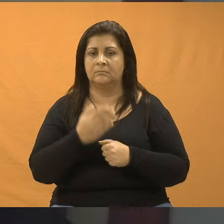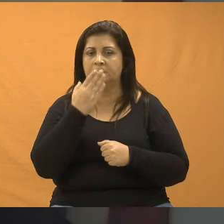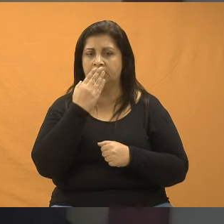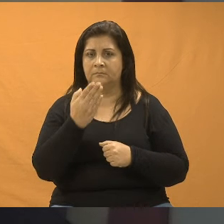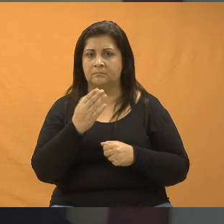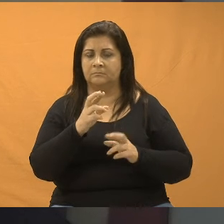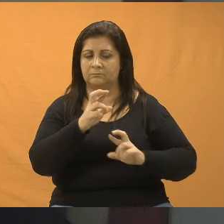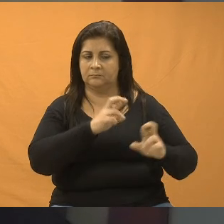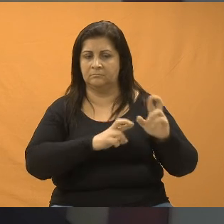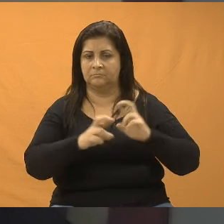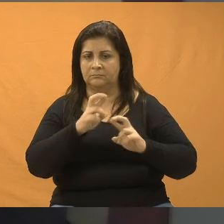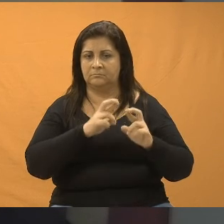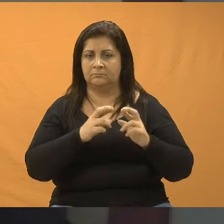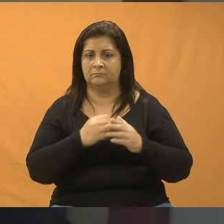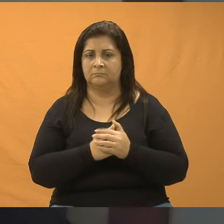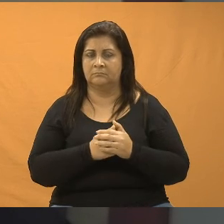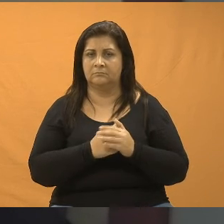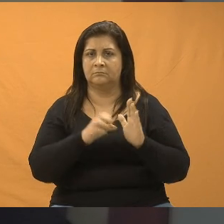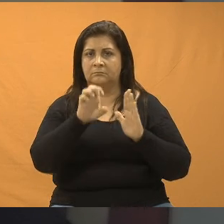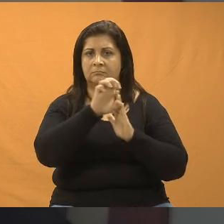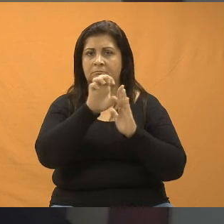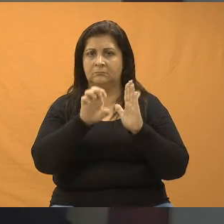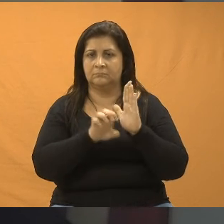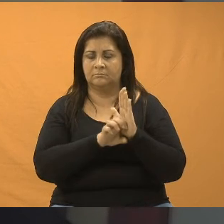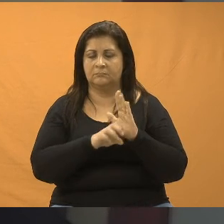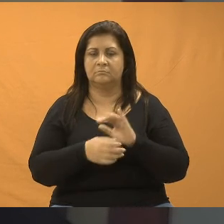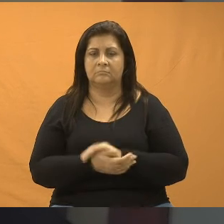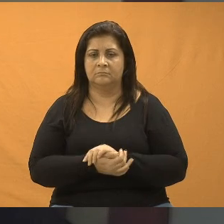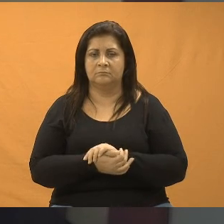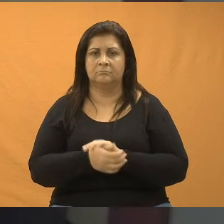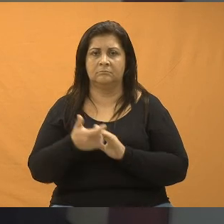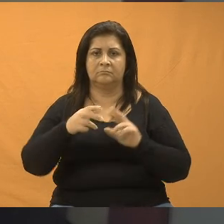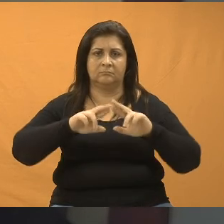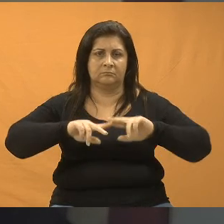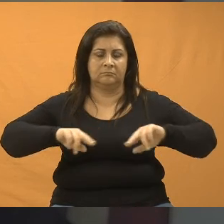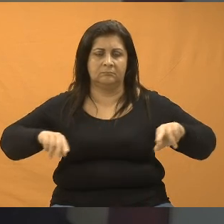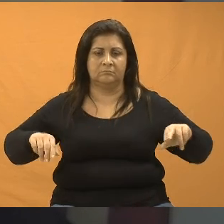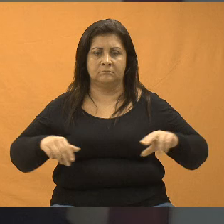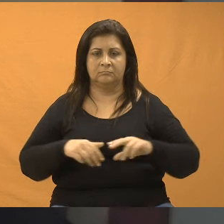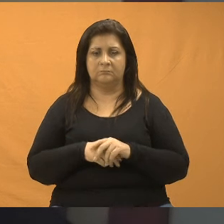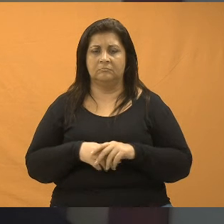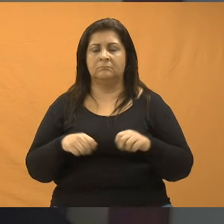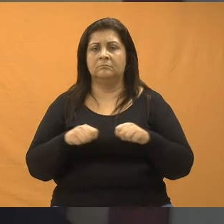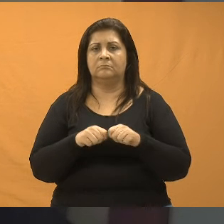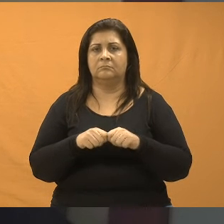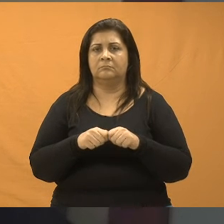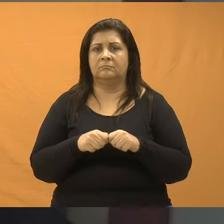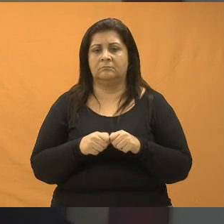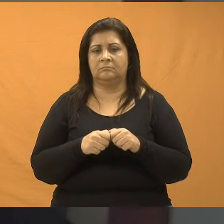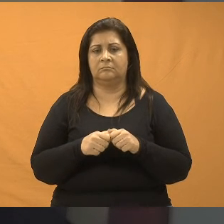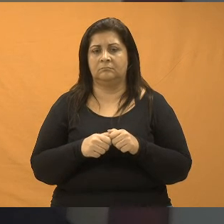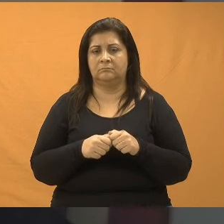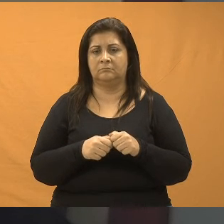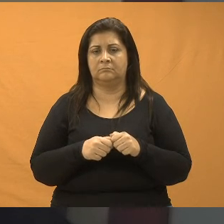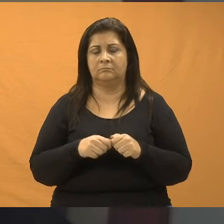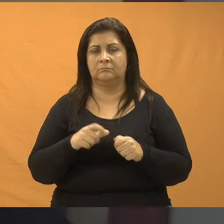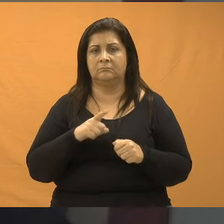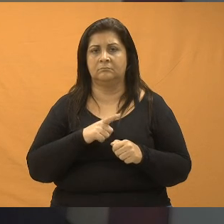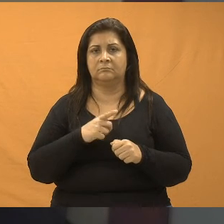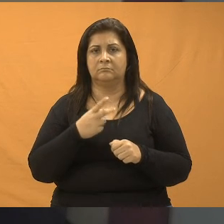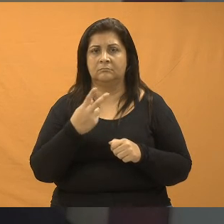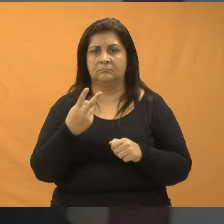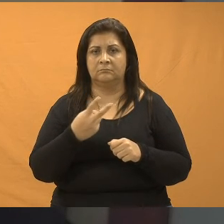revisão do estatuto e de várias coisas lá que nós precisamos fazer. Eu estou com 2 requerimentos